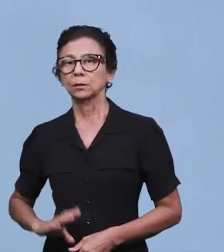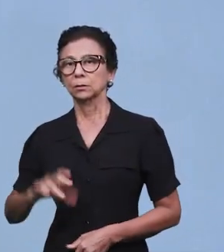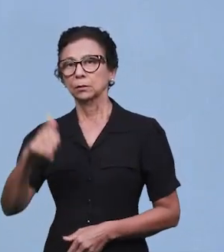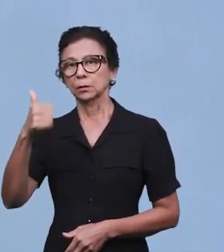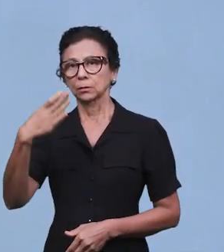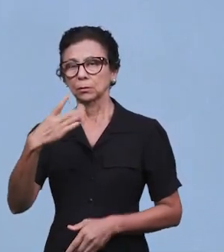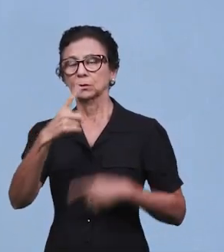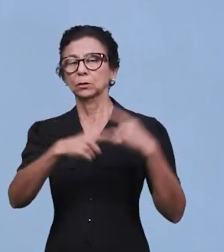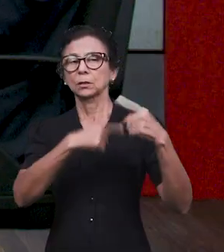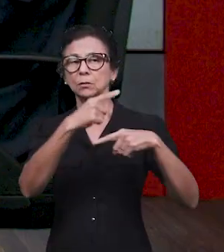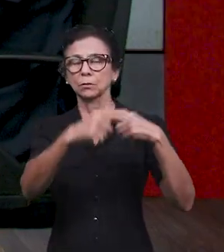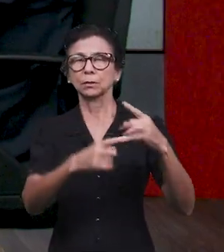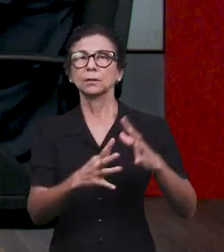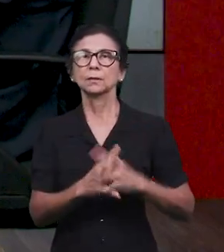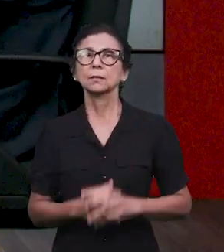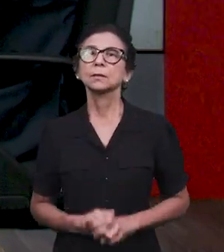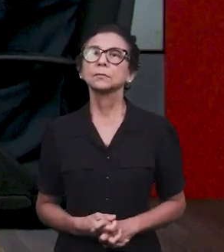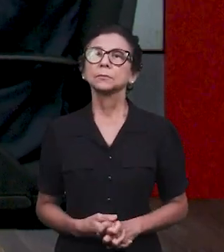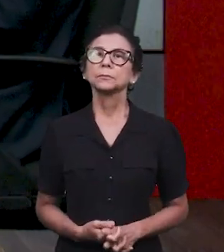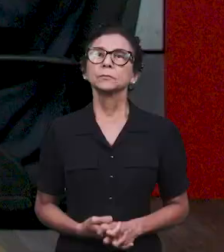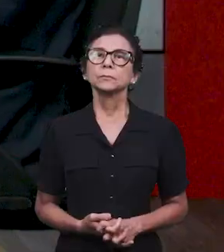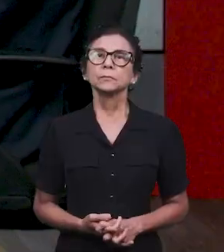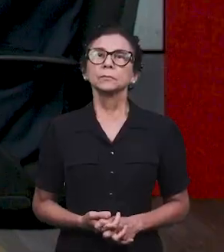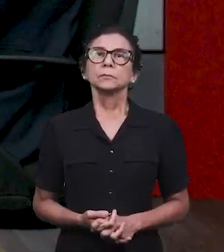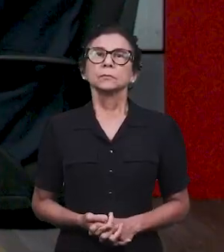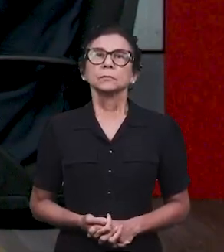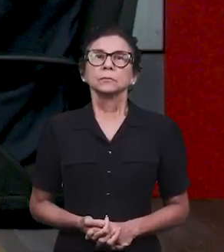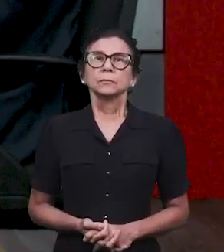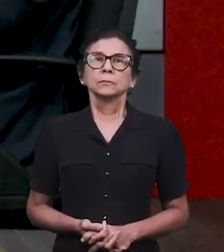Juliano. Que maravilha, irmãos.